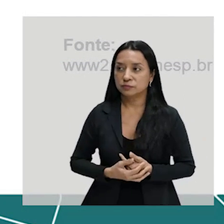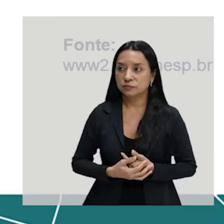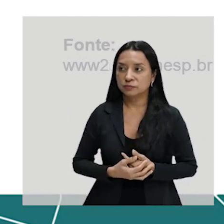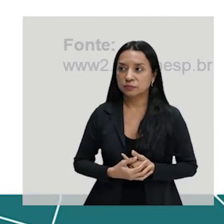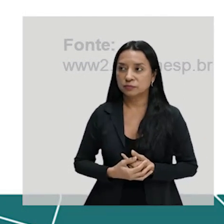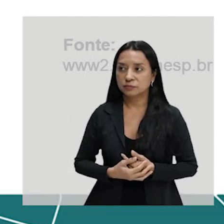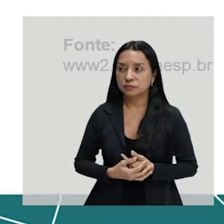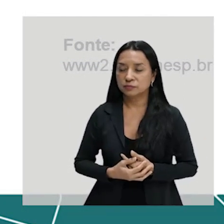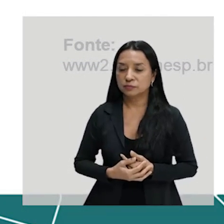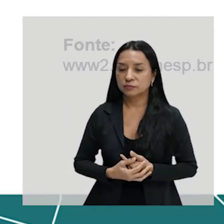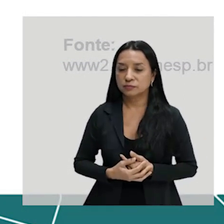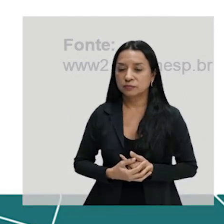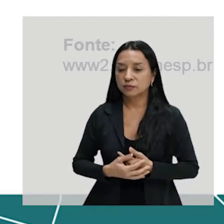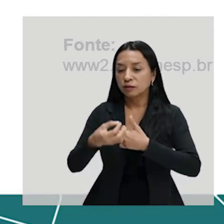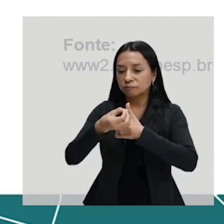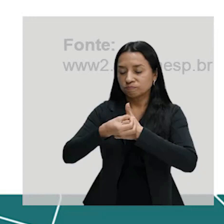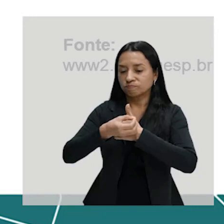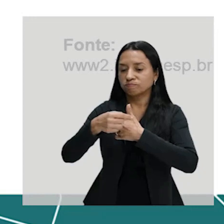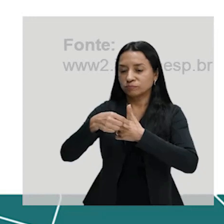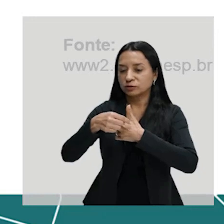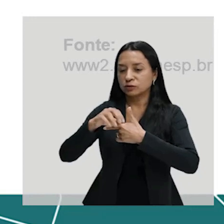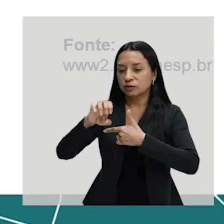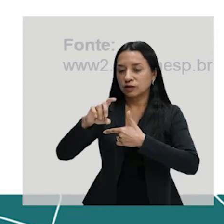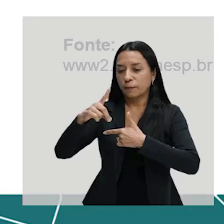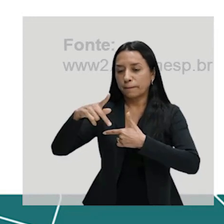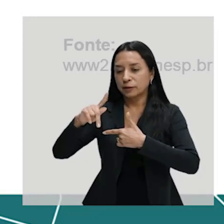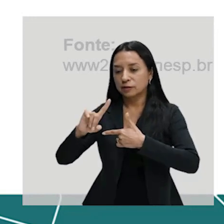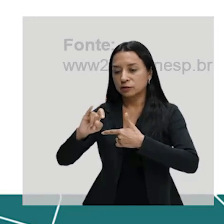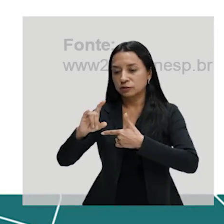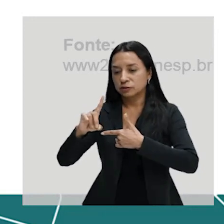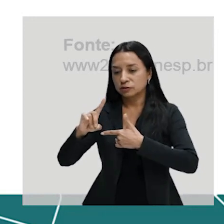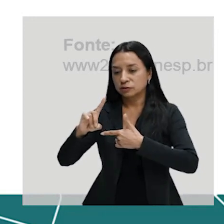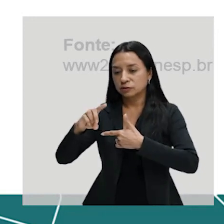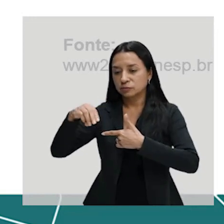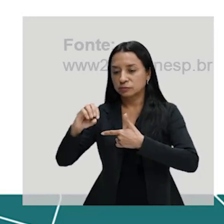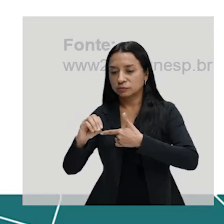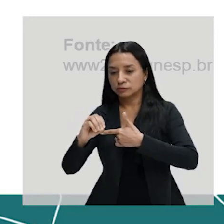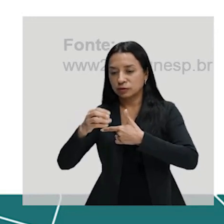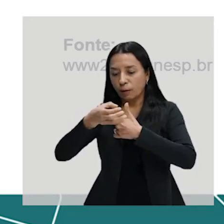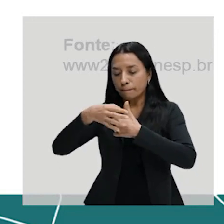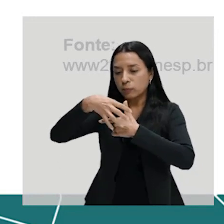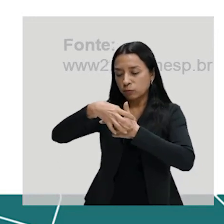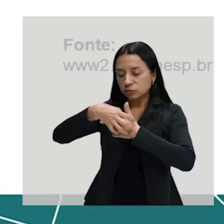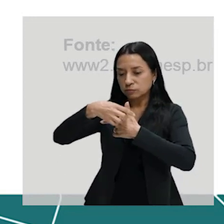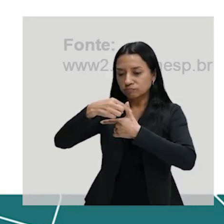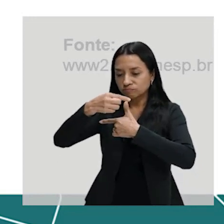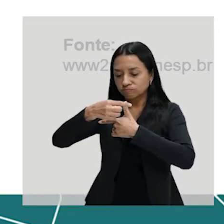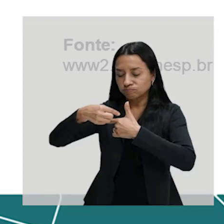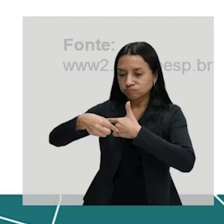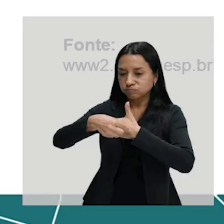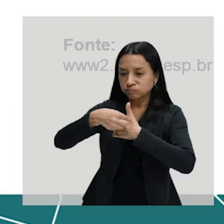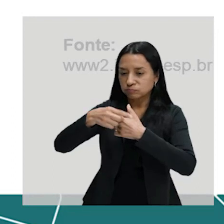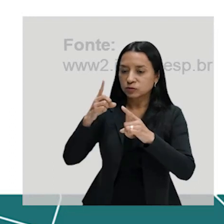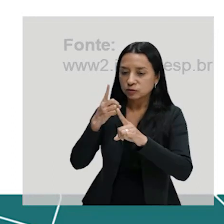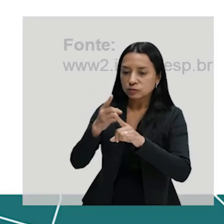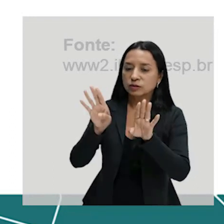se localizar o testículo ele tem aqui o epidídimo essa bolsinha que fica acima do testículo e também nós vamos encontrar